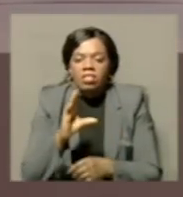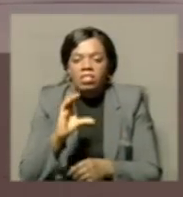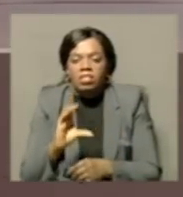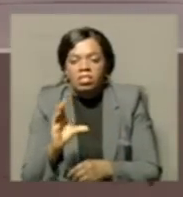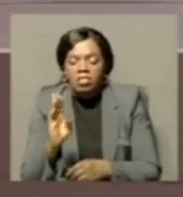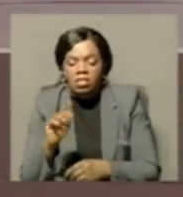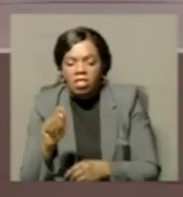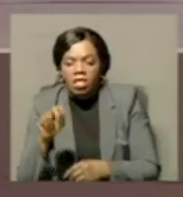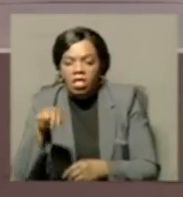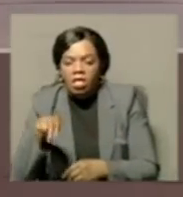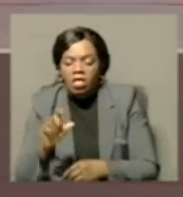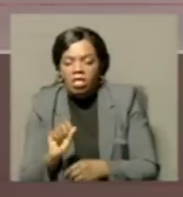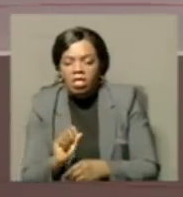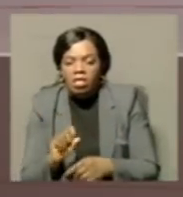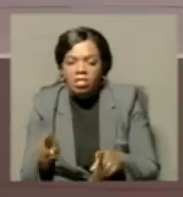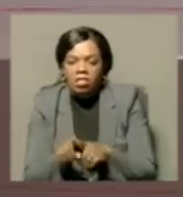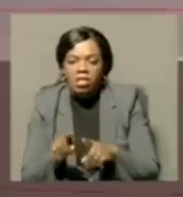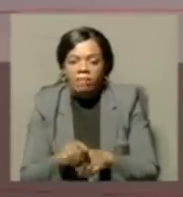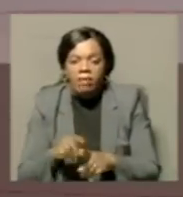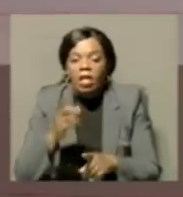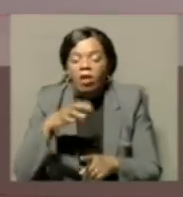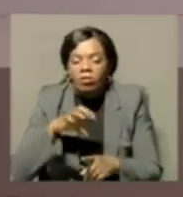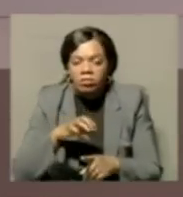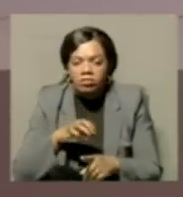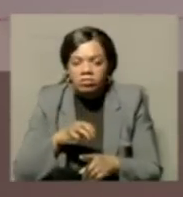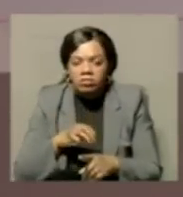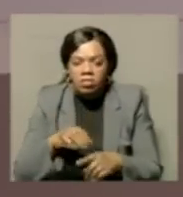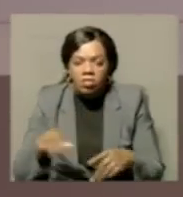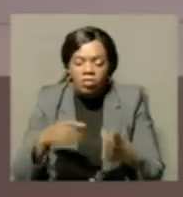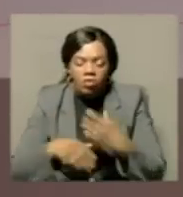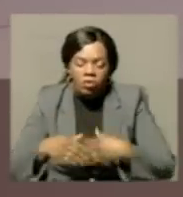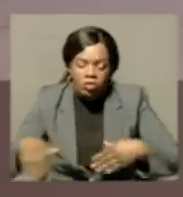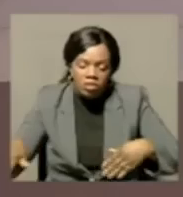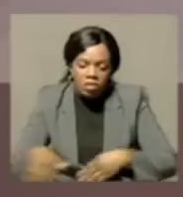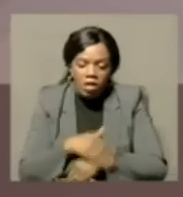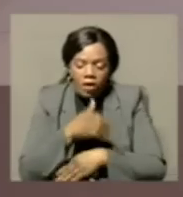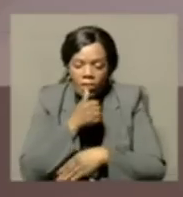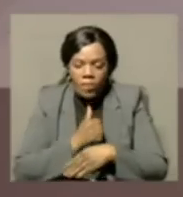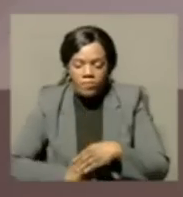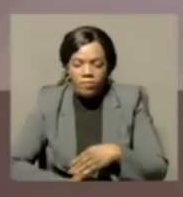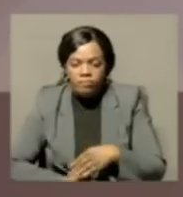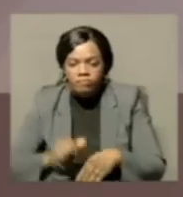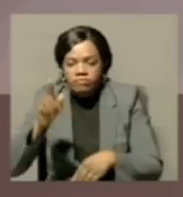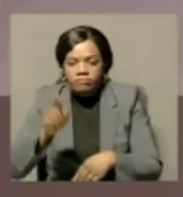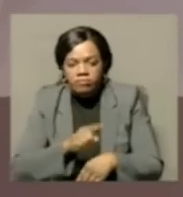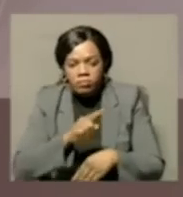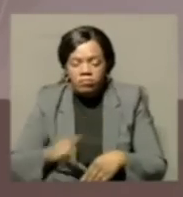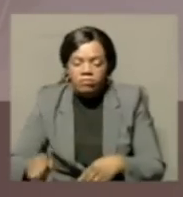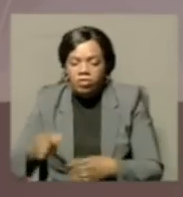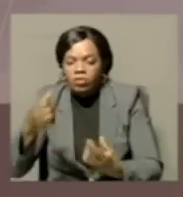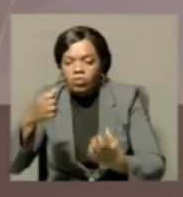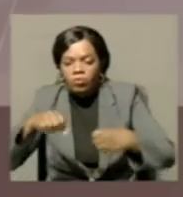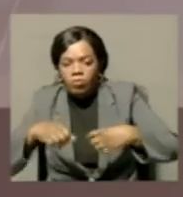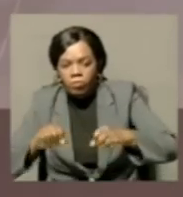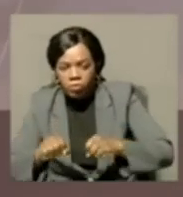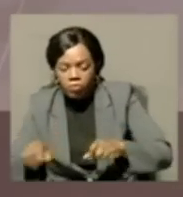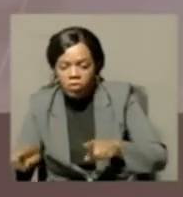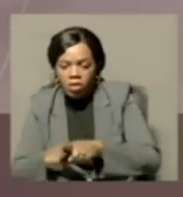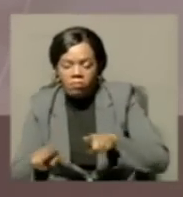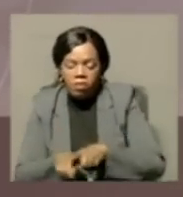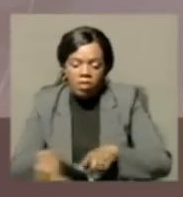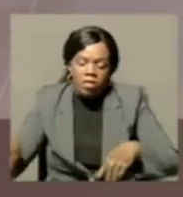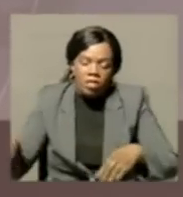Quiás, Rua Machado Saldanha, em toda a sua extensão, Avenida Doutor Sérgio Luter Rescova,